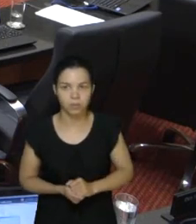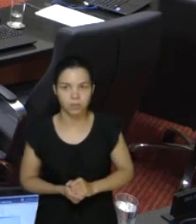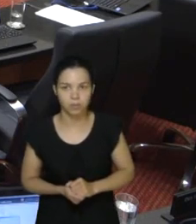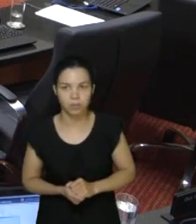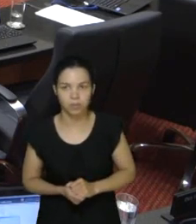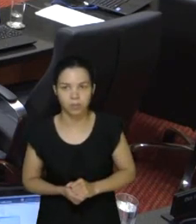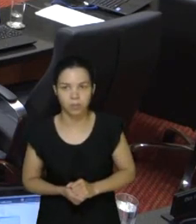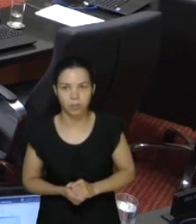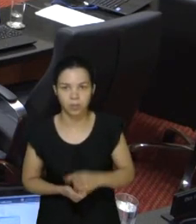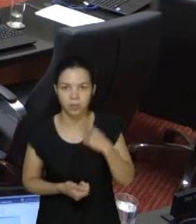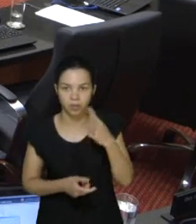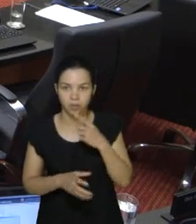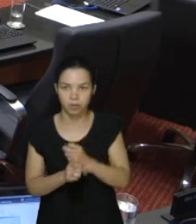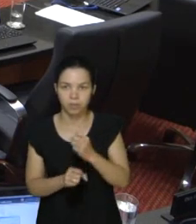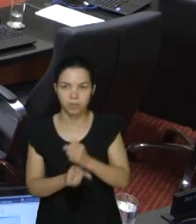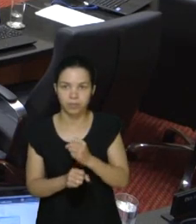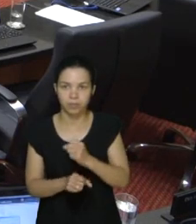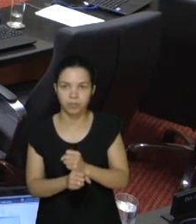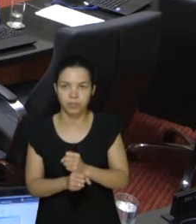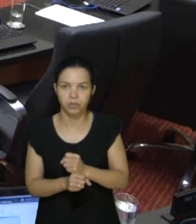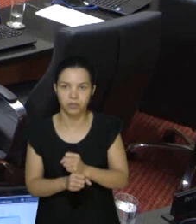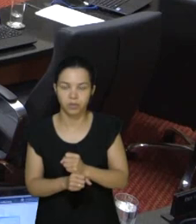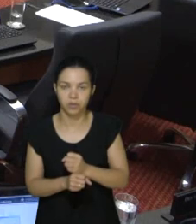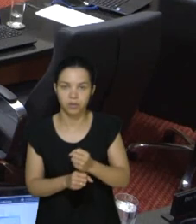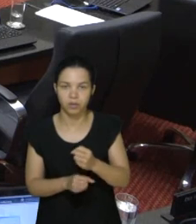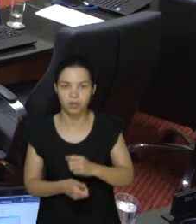Verificação de quórum. Verifica aqui atrás se tem...